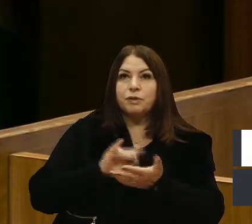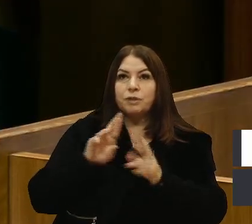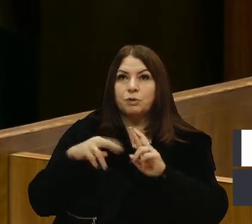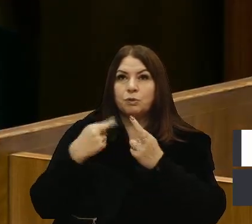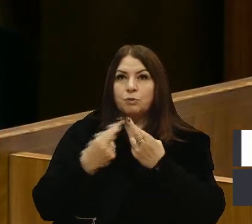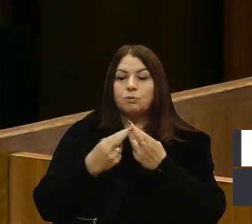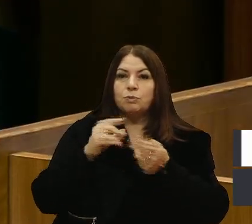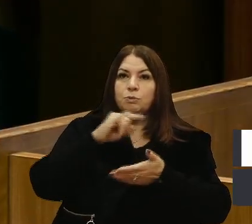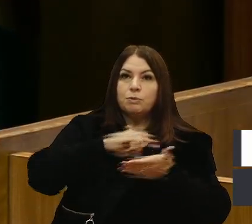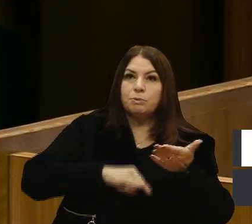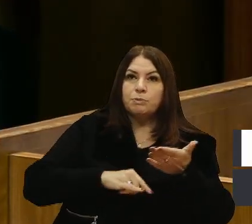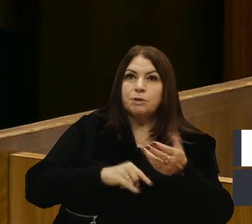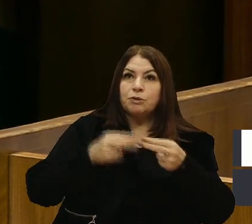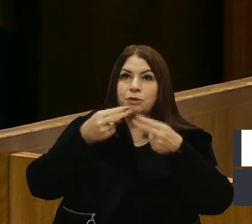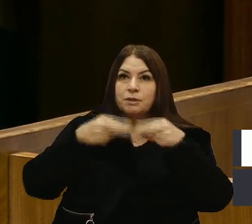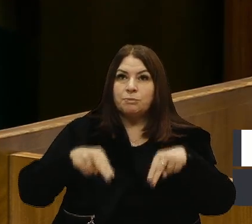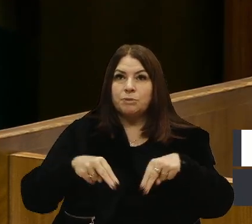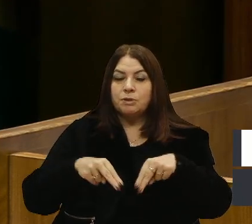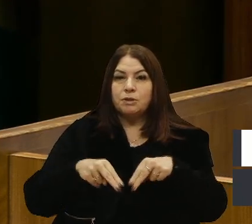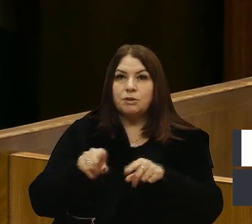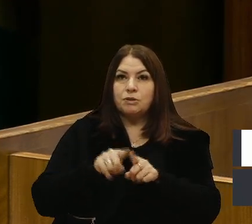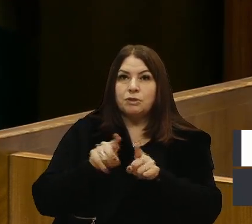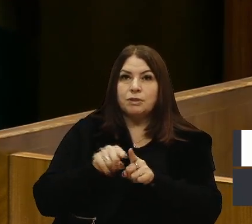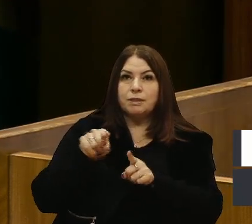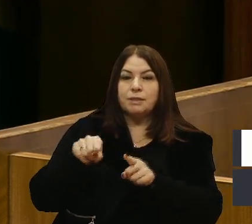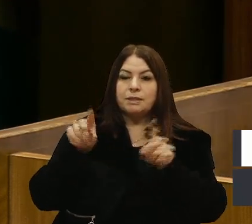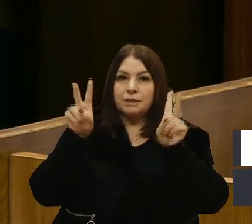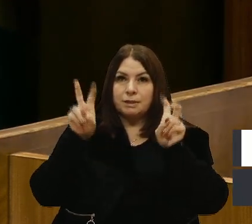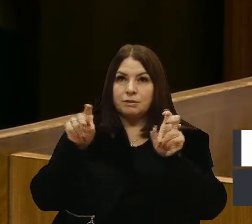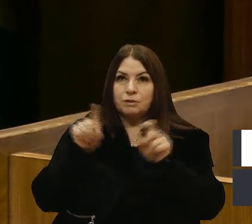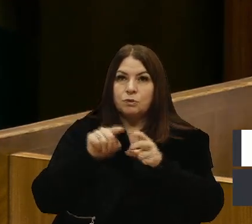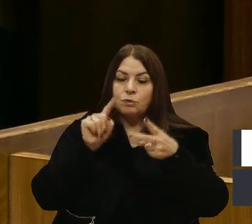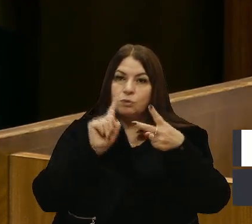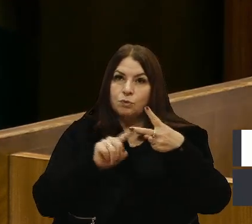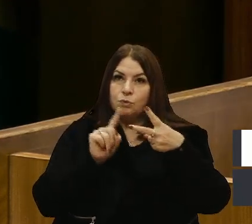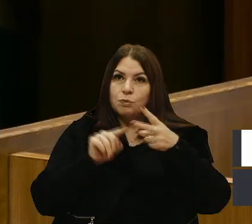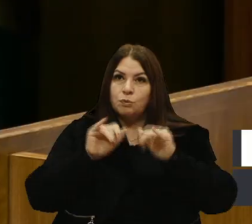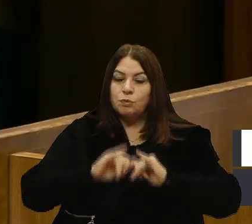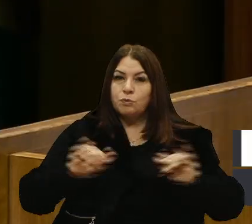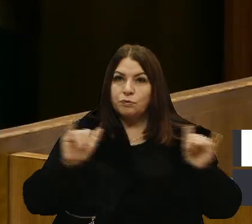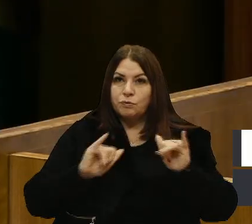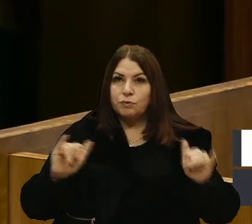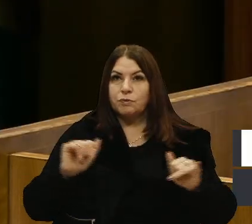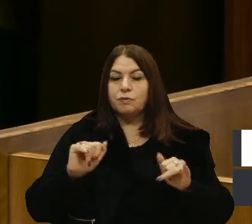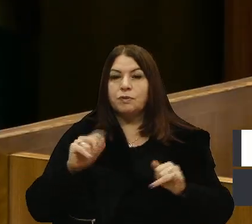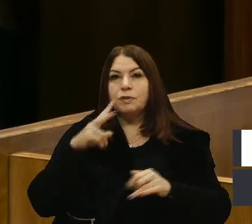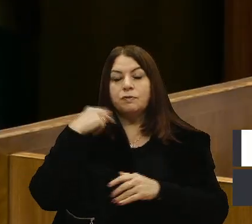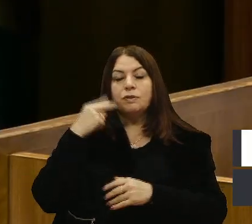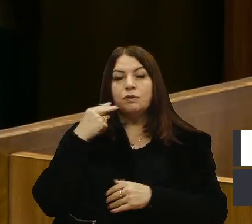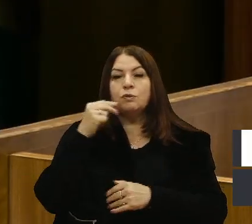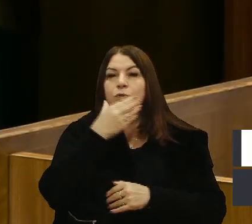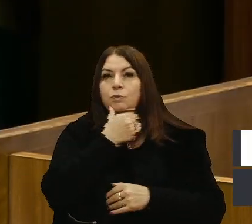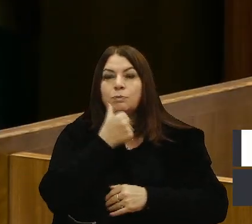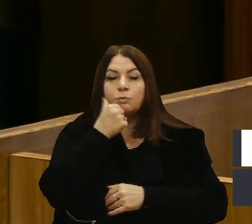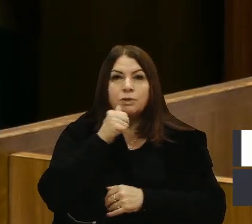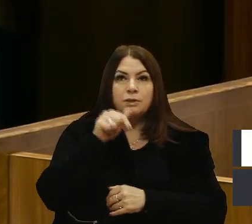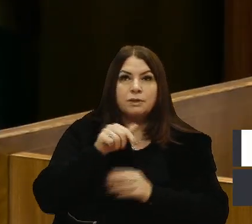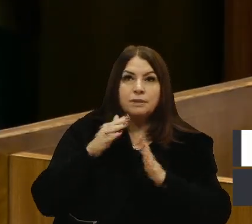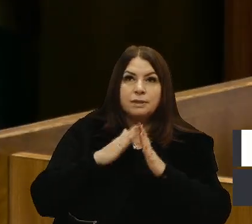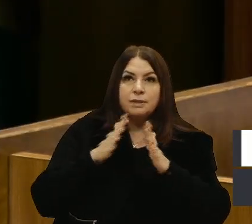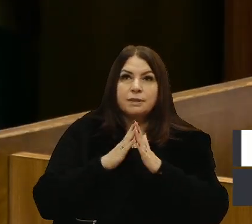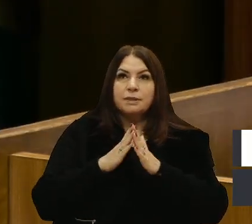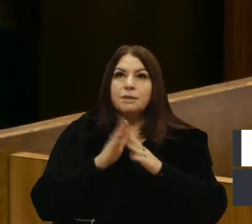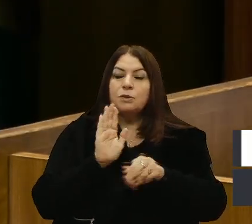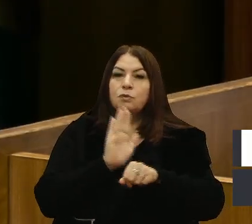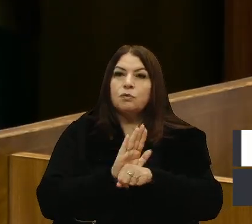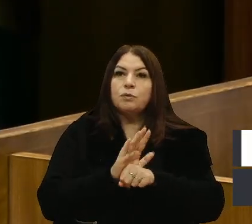como documento de lançamento de Há Resquícios de Mar em Mim. E o segundo é a divulgação, Que os vereadores e vereadoras desta casa